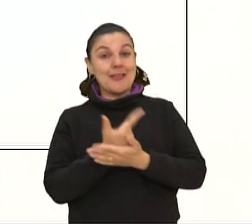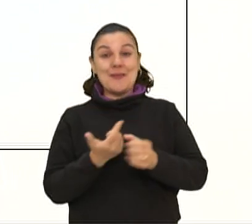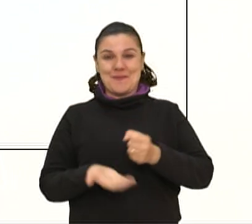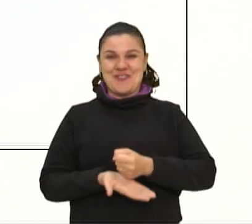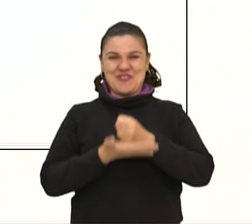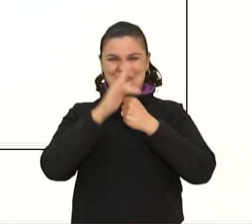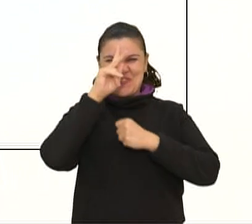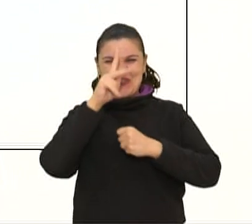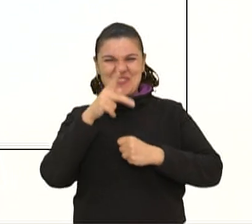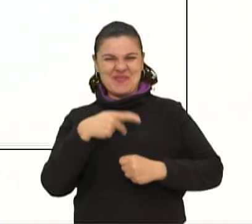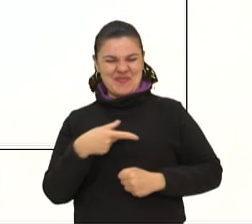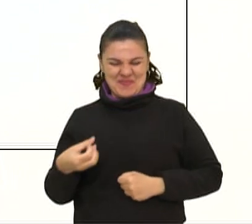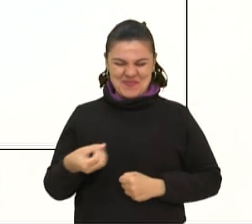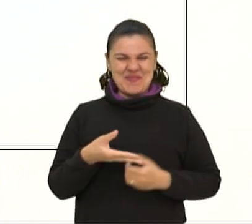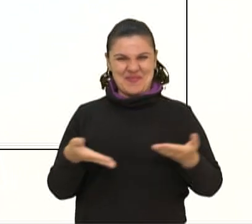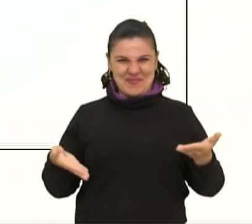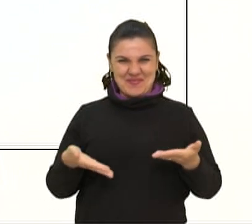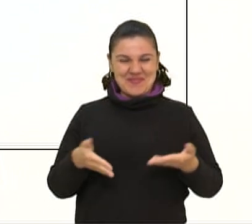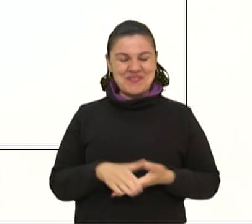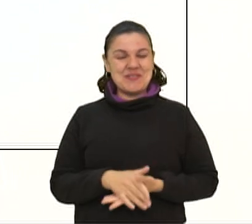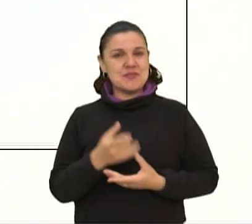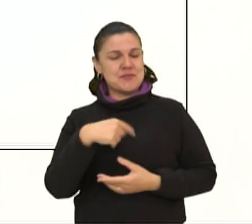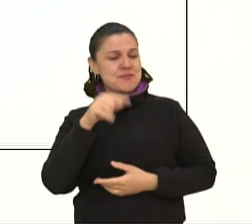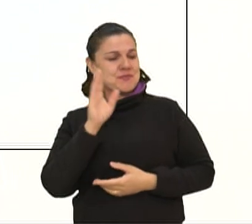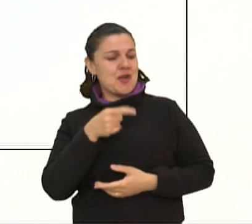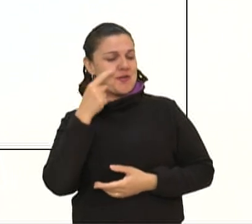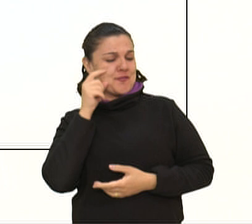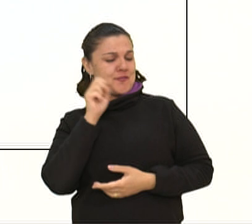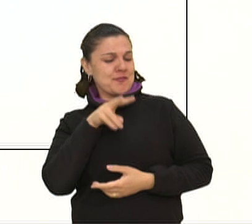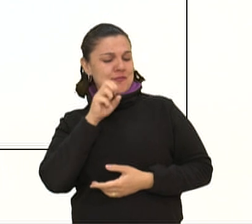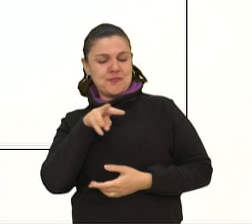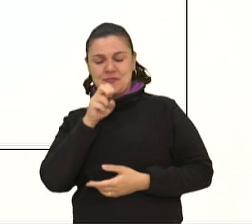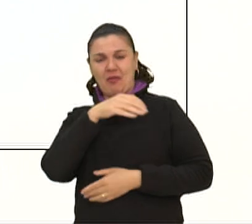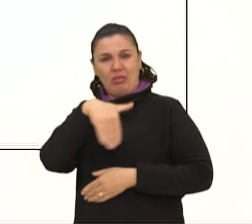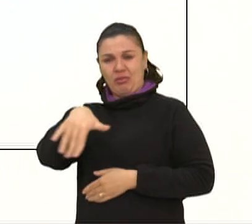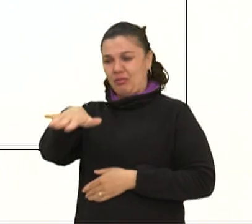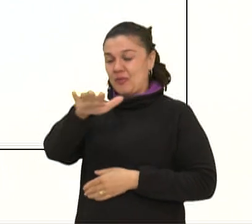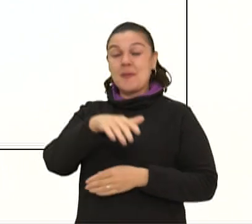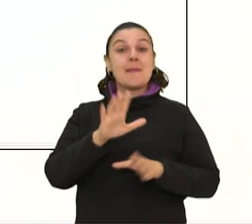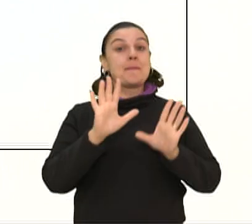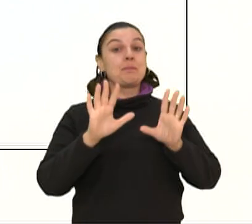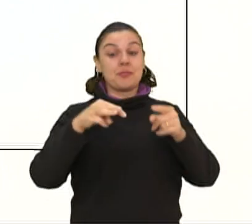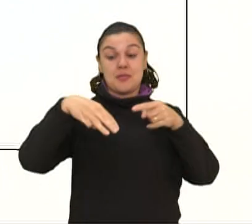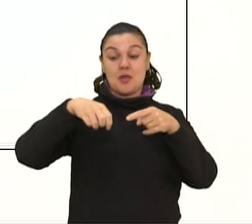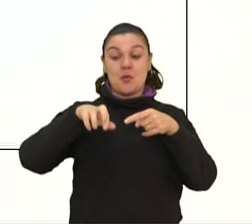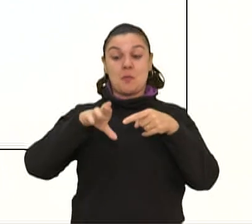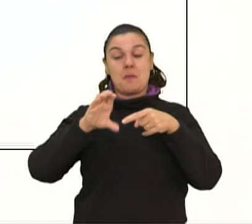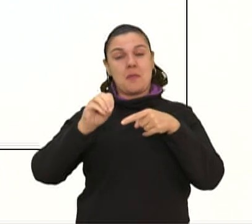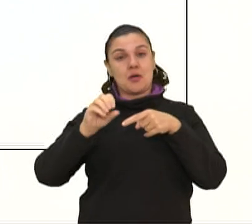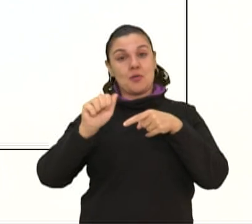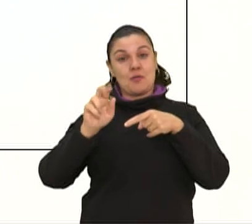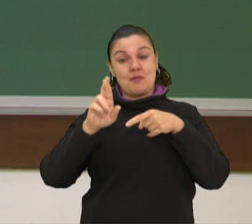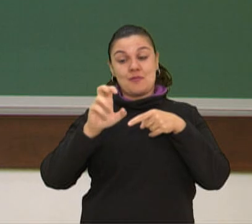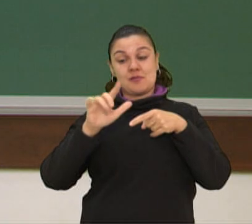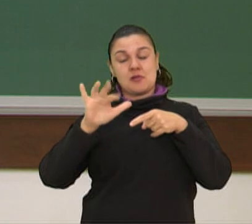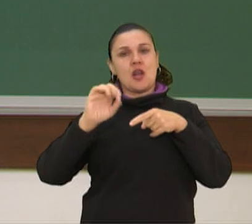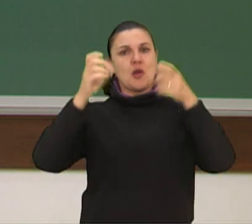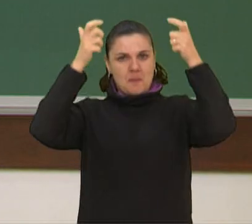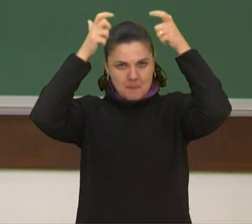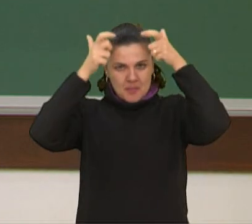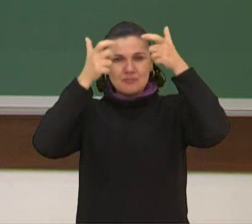A felicidade de sua vida depende da qualidade de seus pensamentos. Olha que